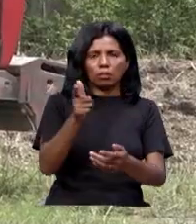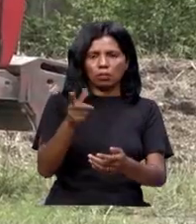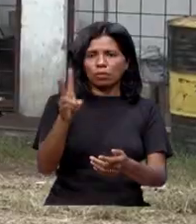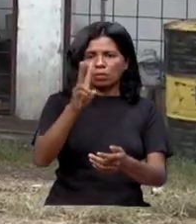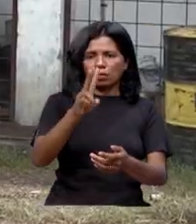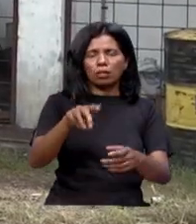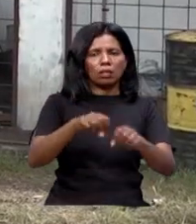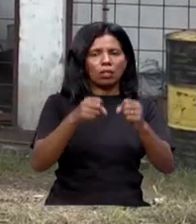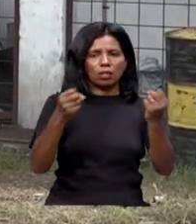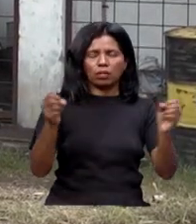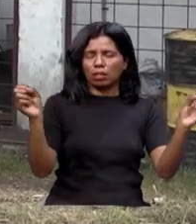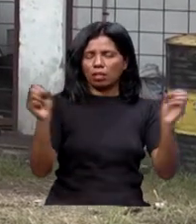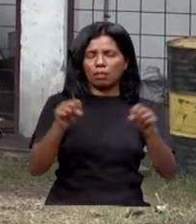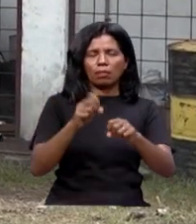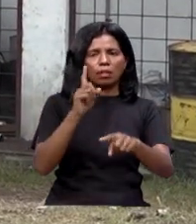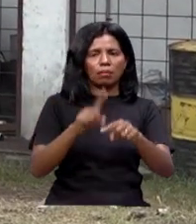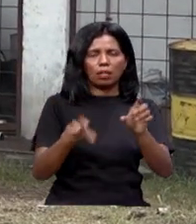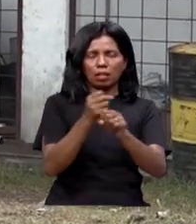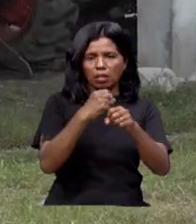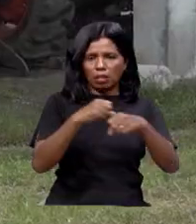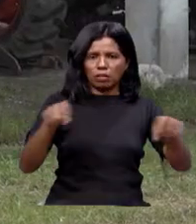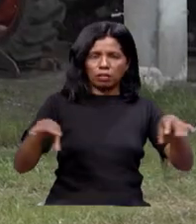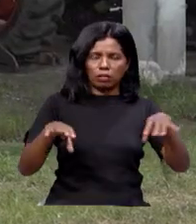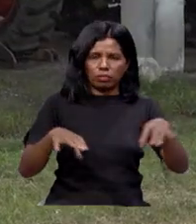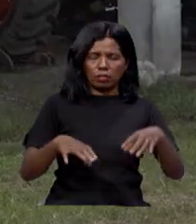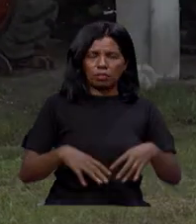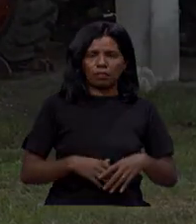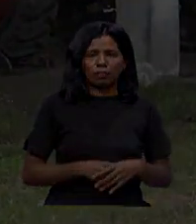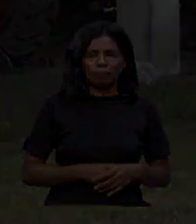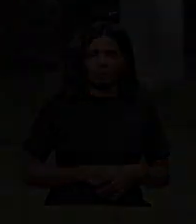condição a não la funciona. Juliana Pereira, Tito Silva, GMN.